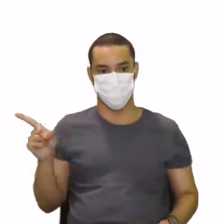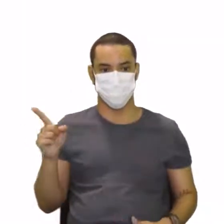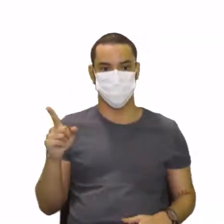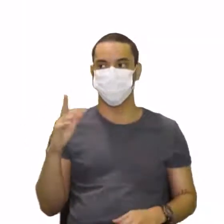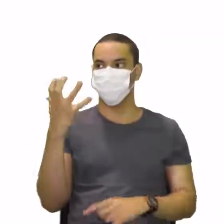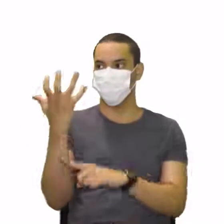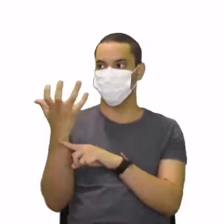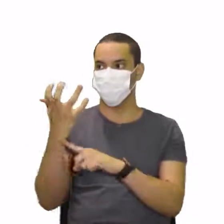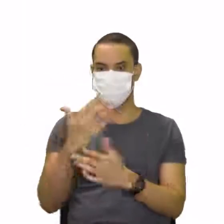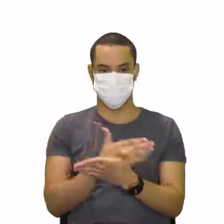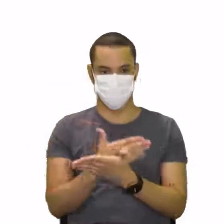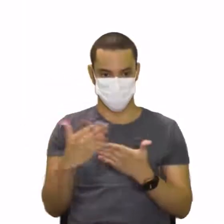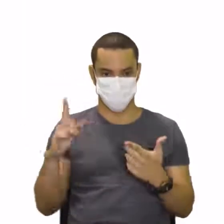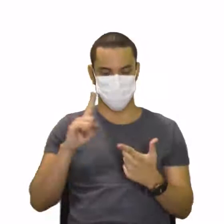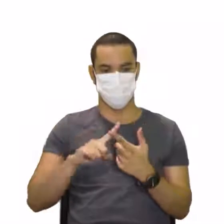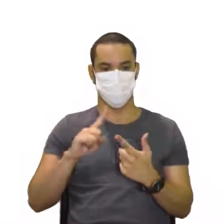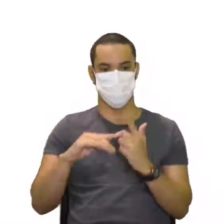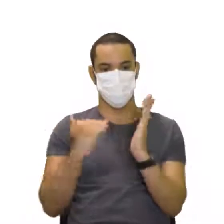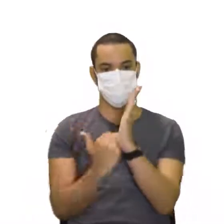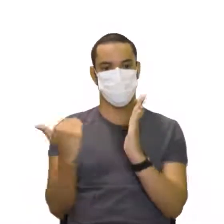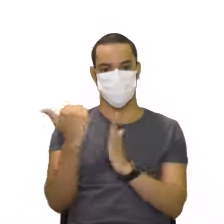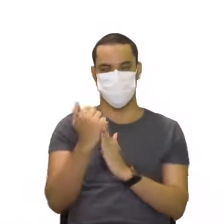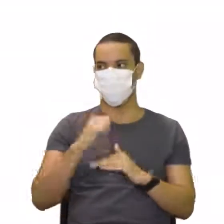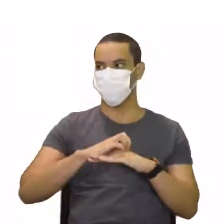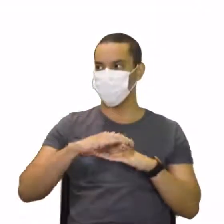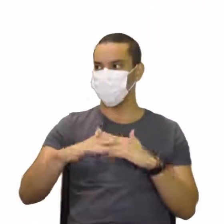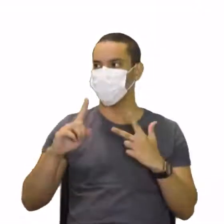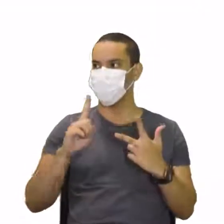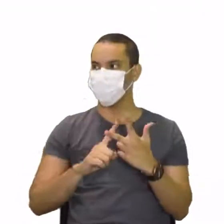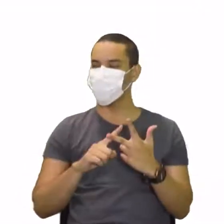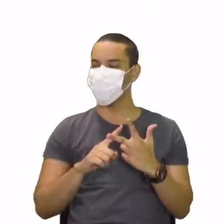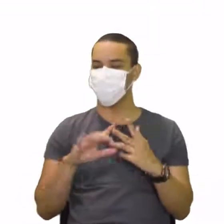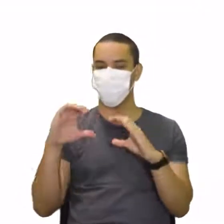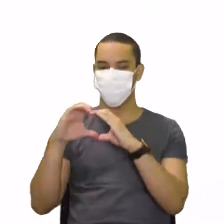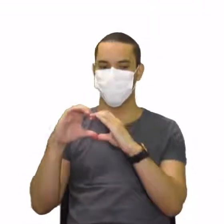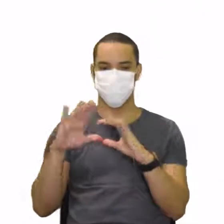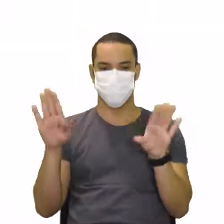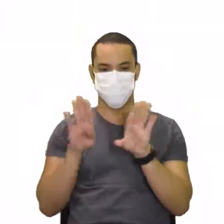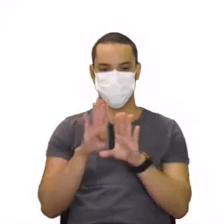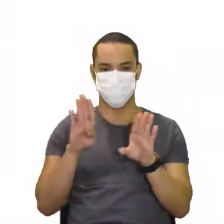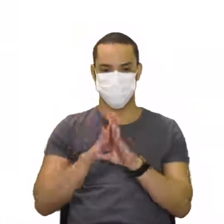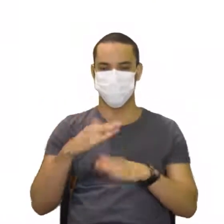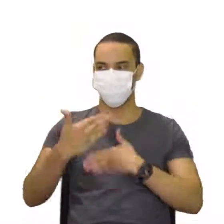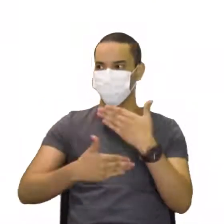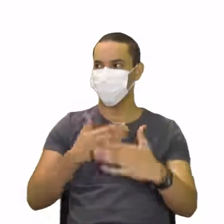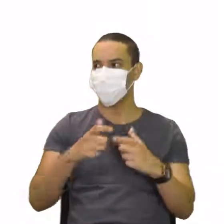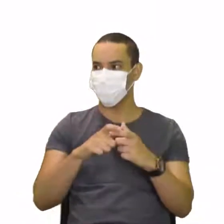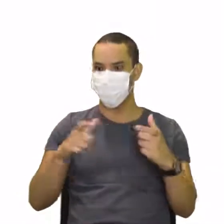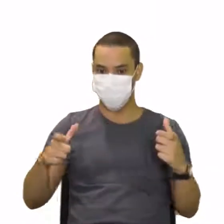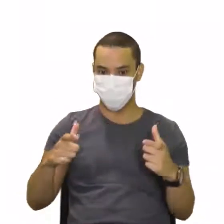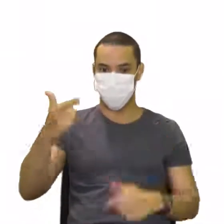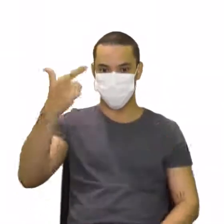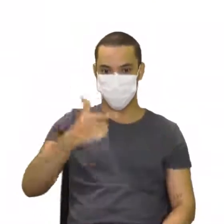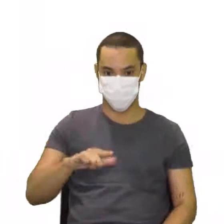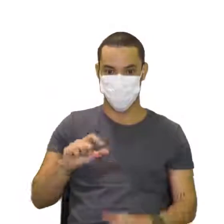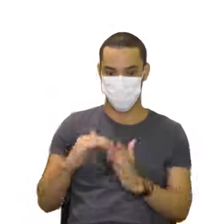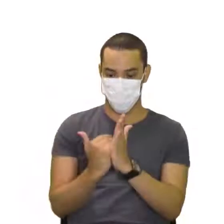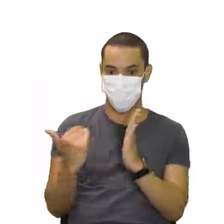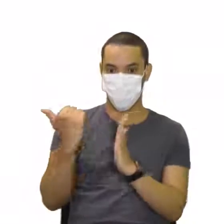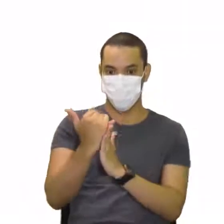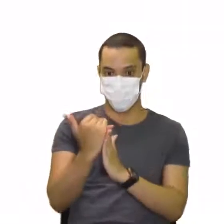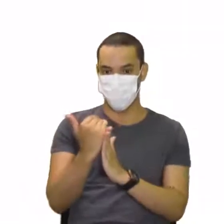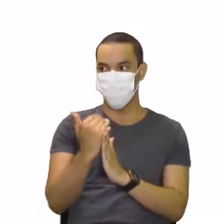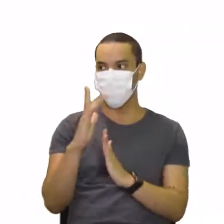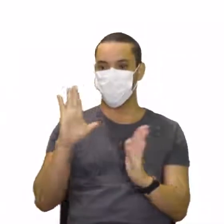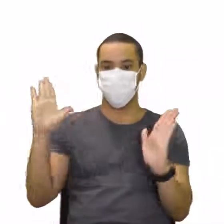antena, amplificador, desmodulador, certo? amplificador novamente aqui, e aqui,